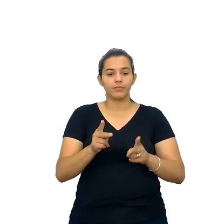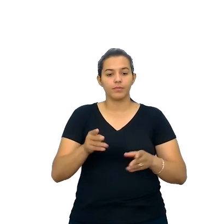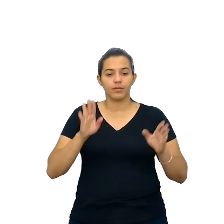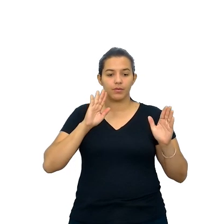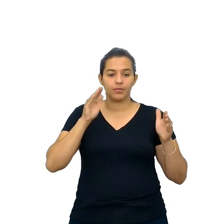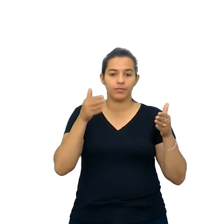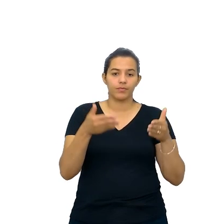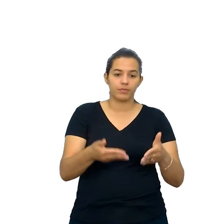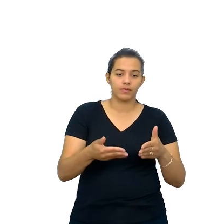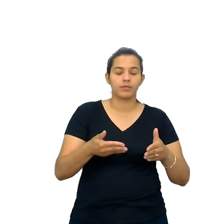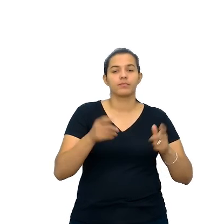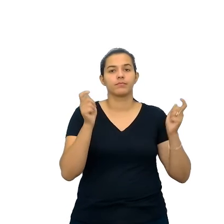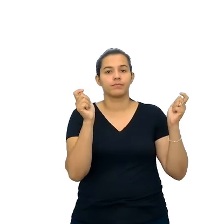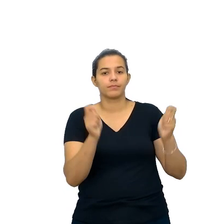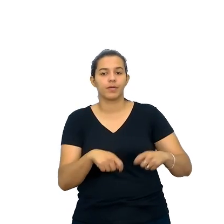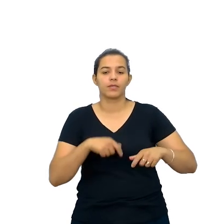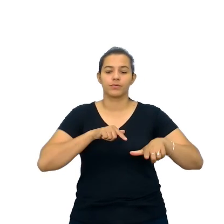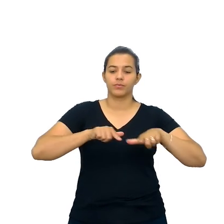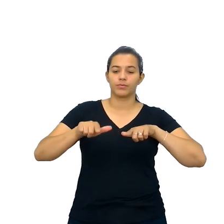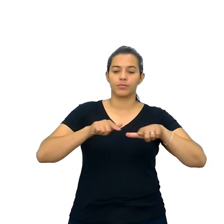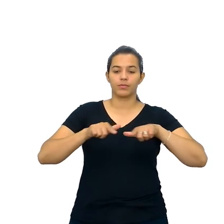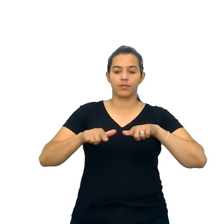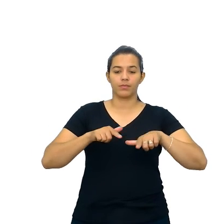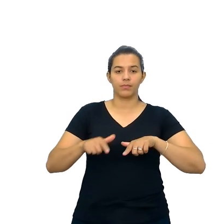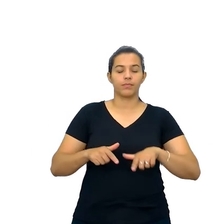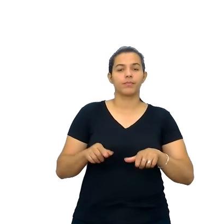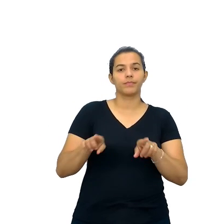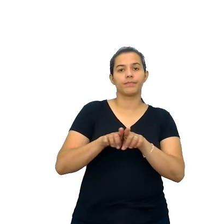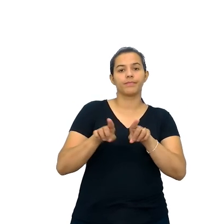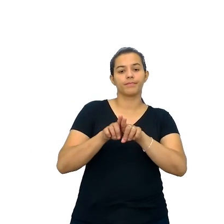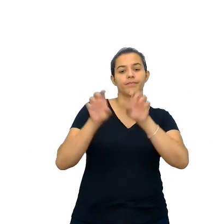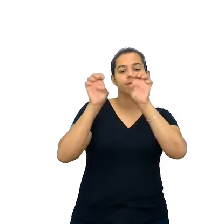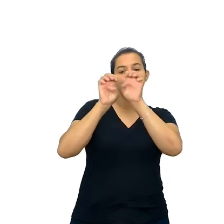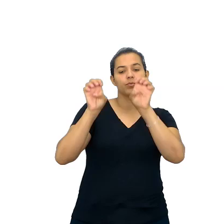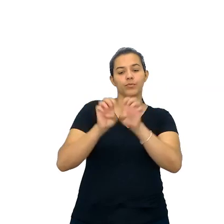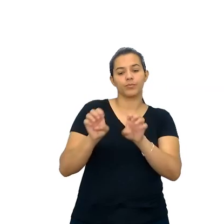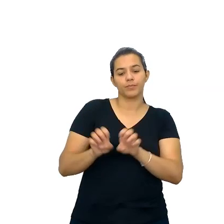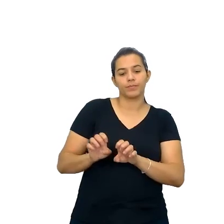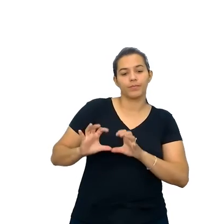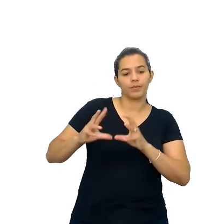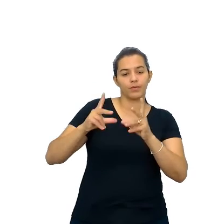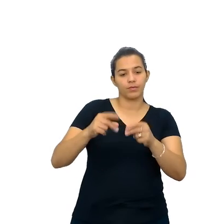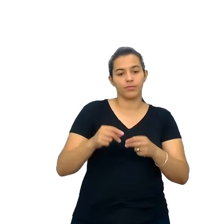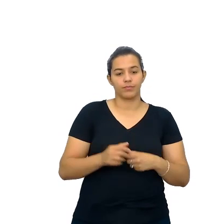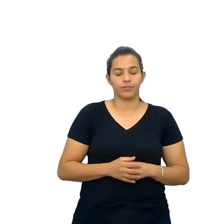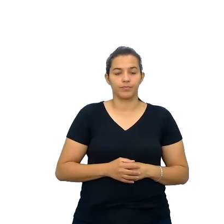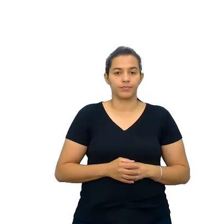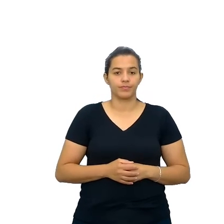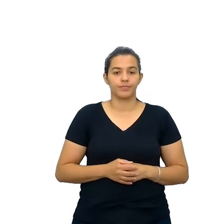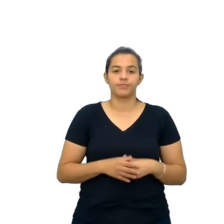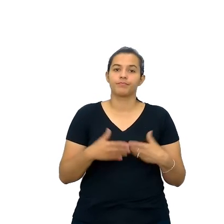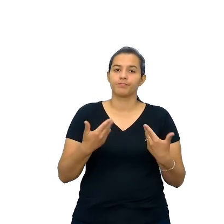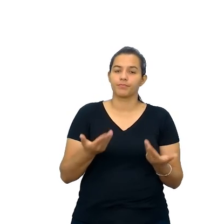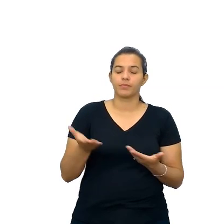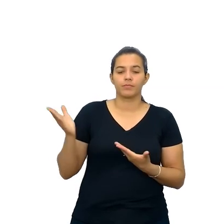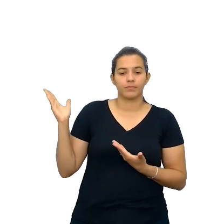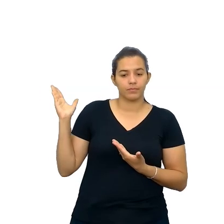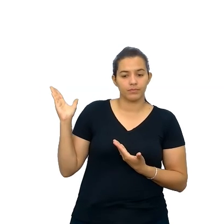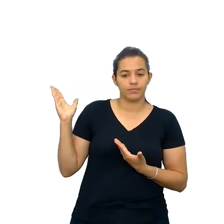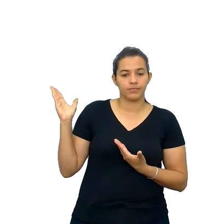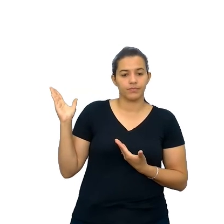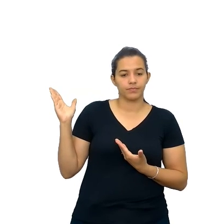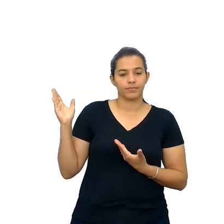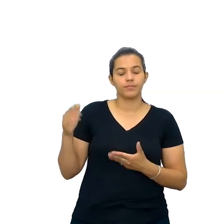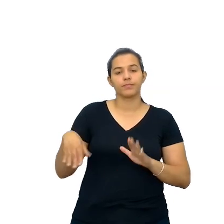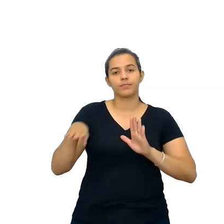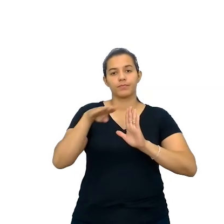aí nas possibilidades do trabalho e da estruturação das funções executivas. Como sempre, seguem as